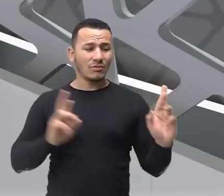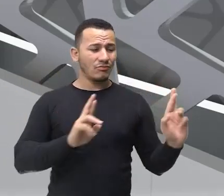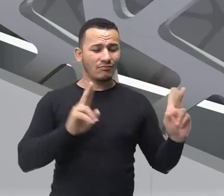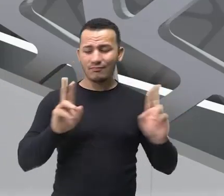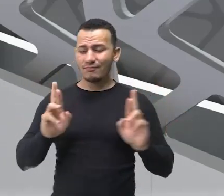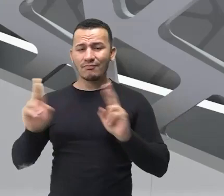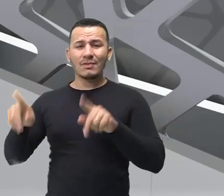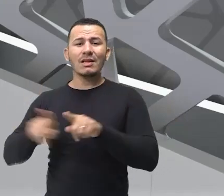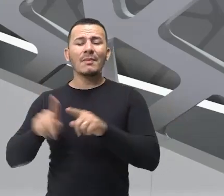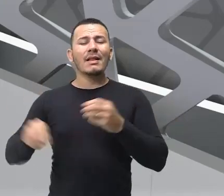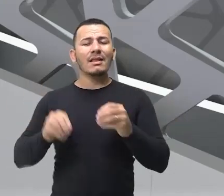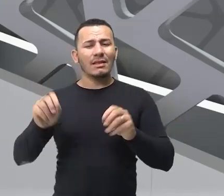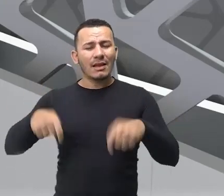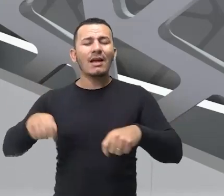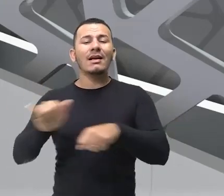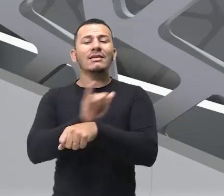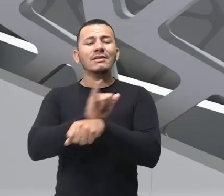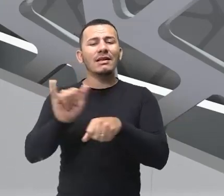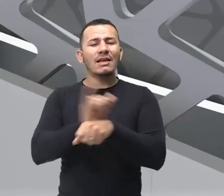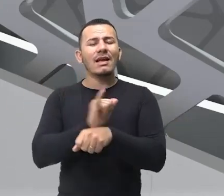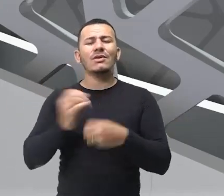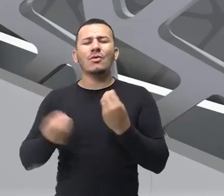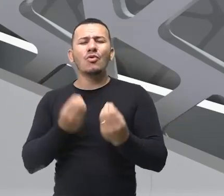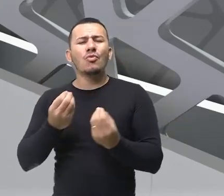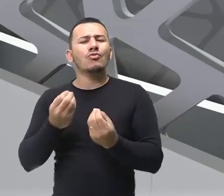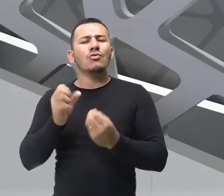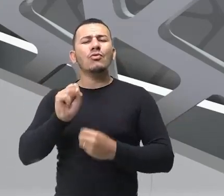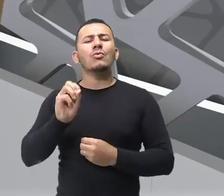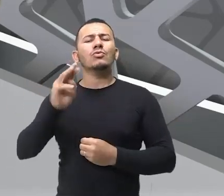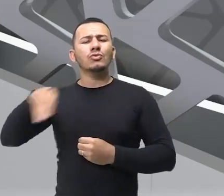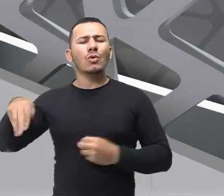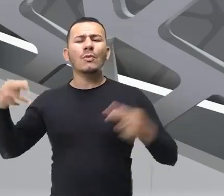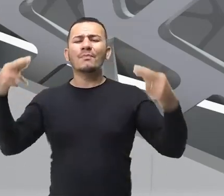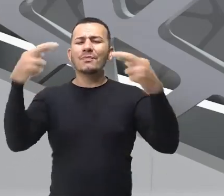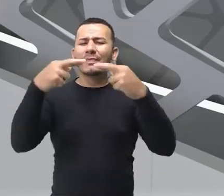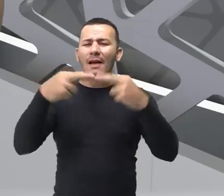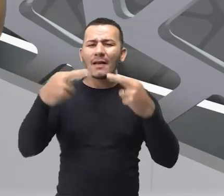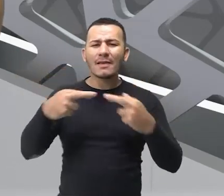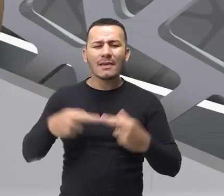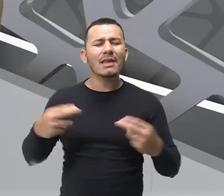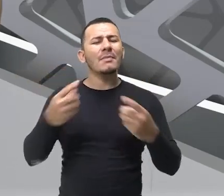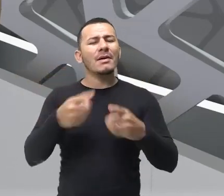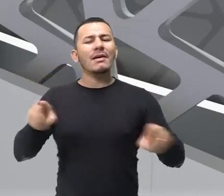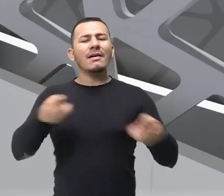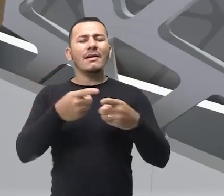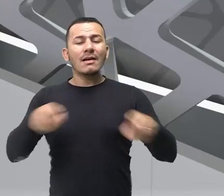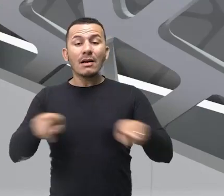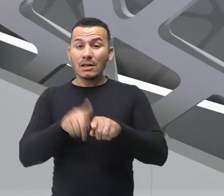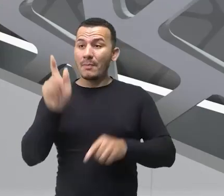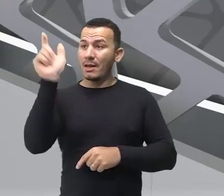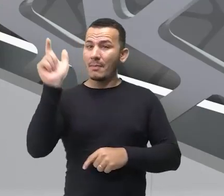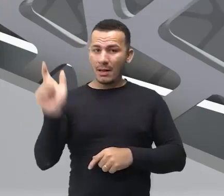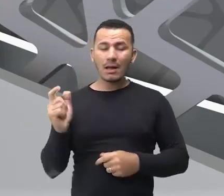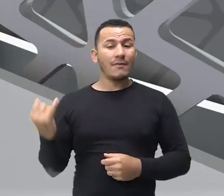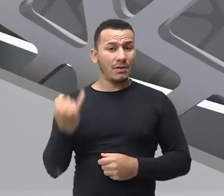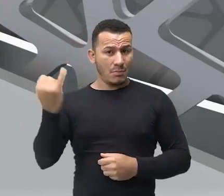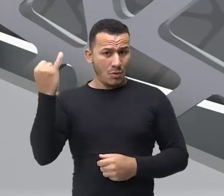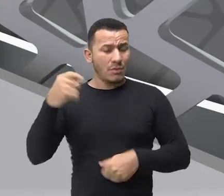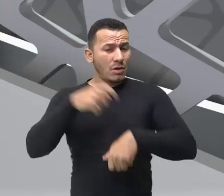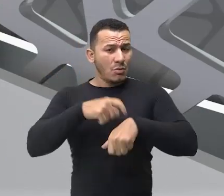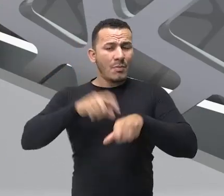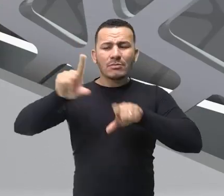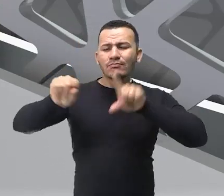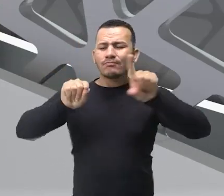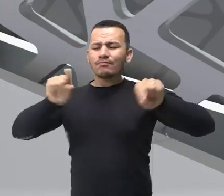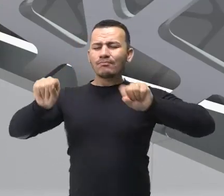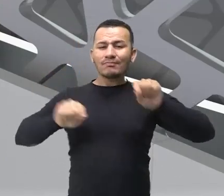ter um recurso da sonoridade com as rimas, certo? Perceba que a escolha das palavras também é importante. No último